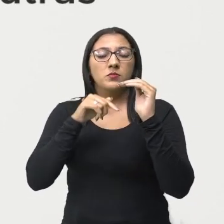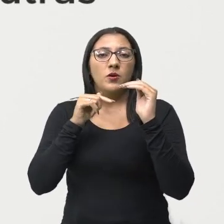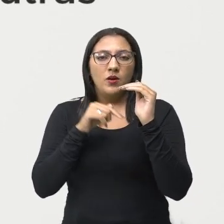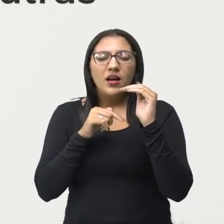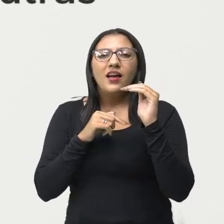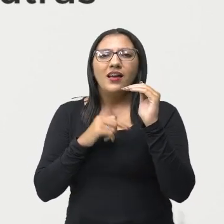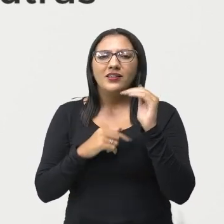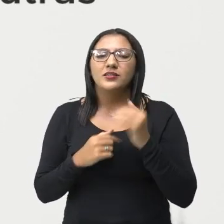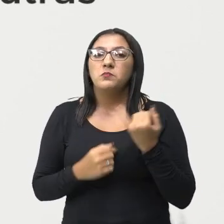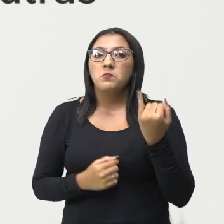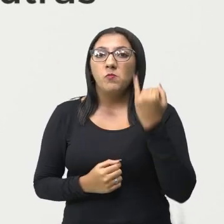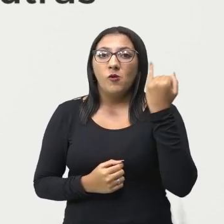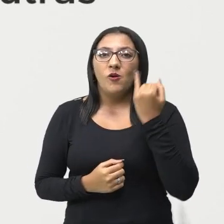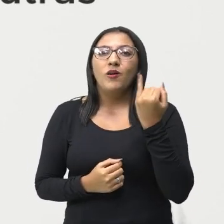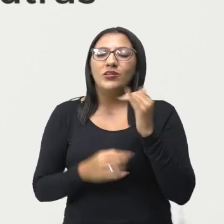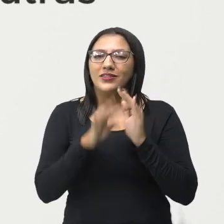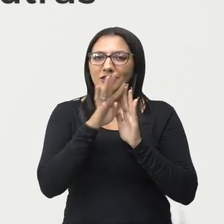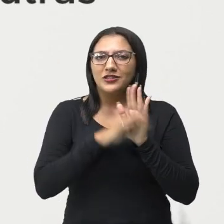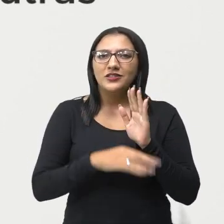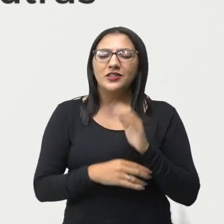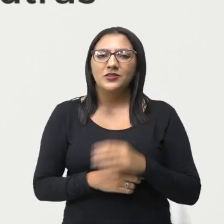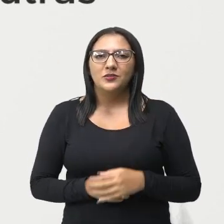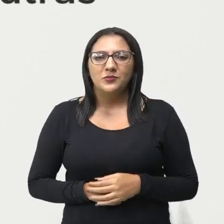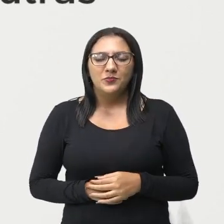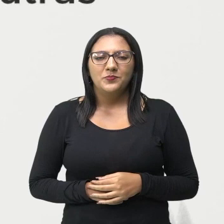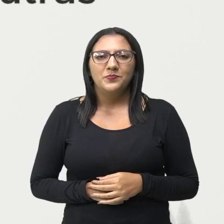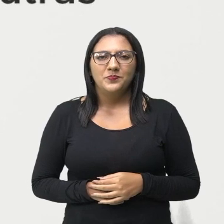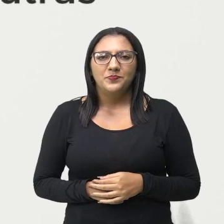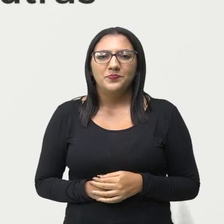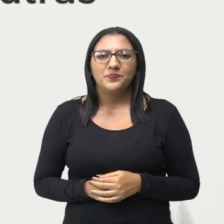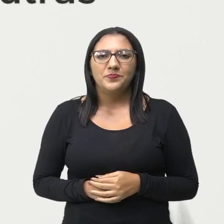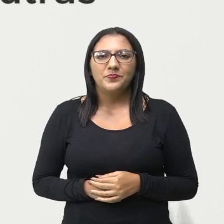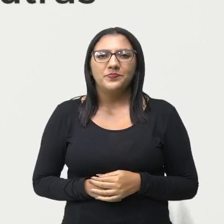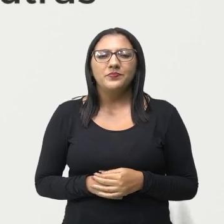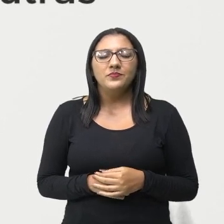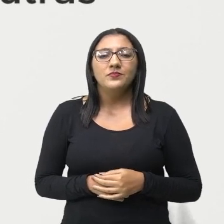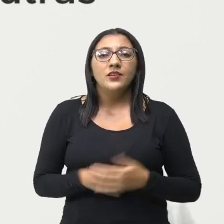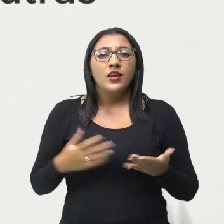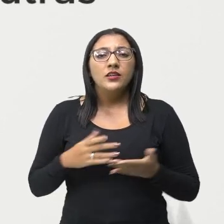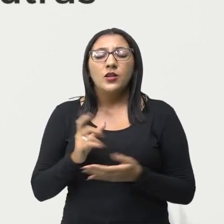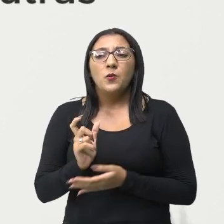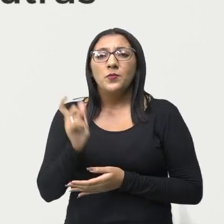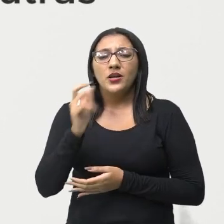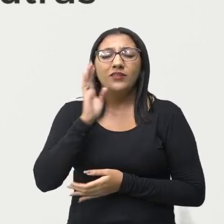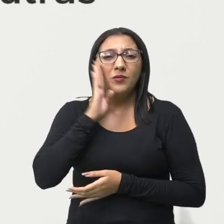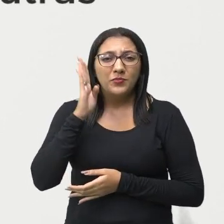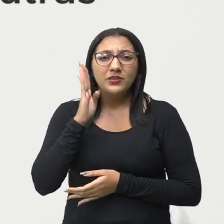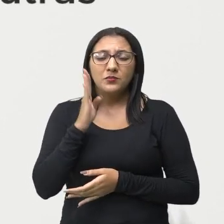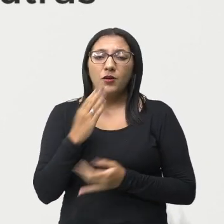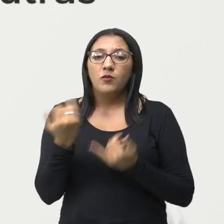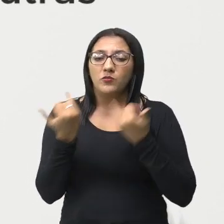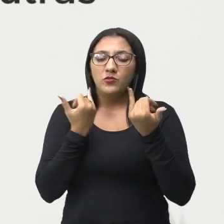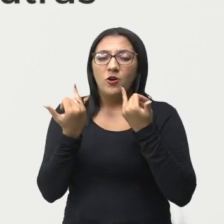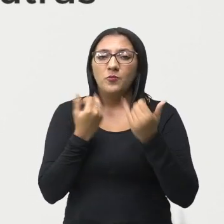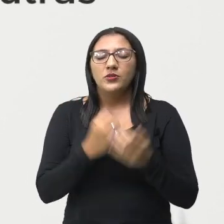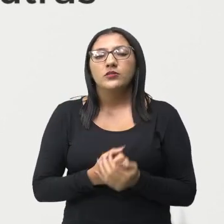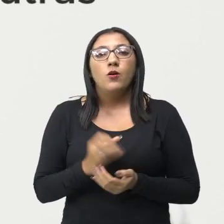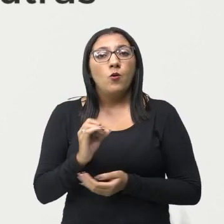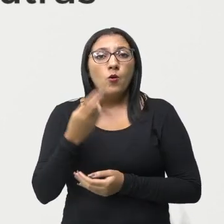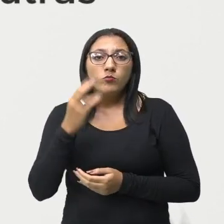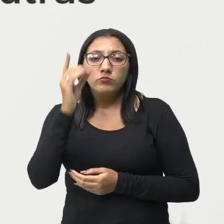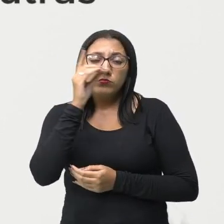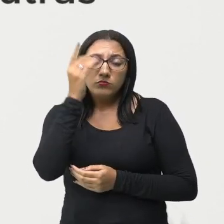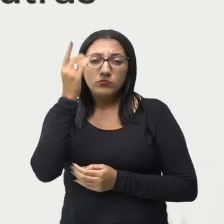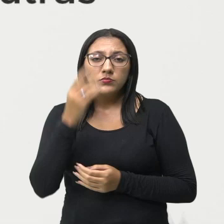mais importante dentro do texto, certo? Então, hierarquia entre as informações ou ideias